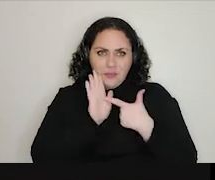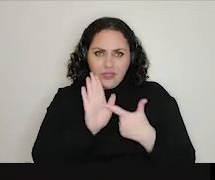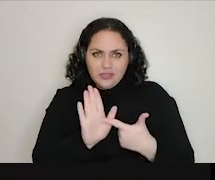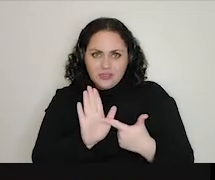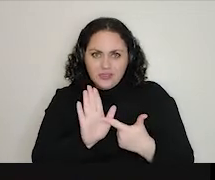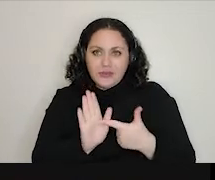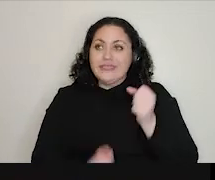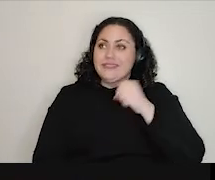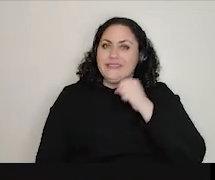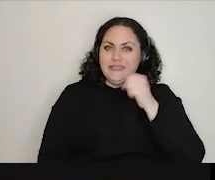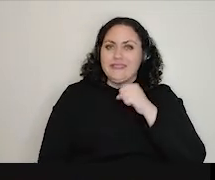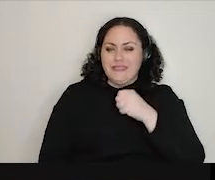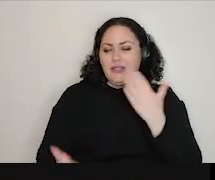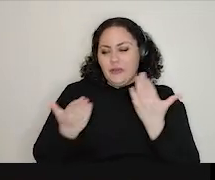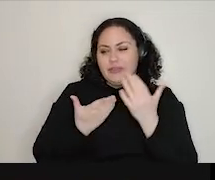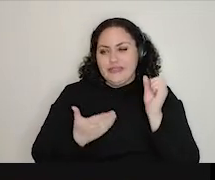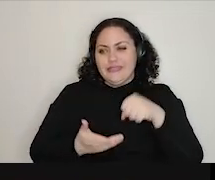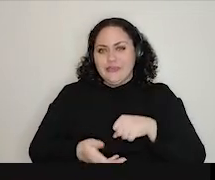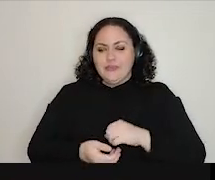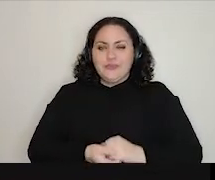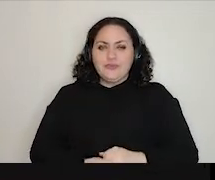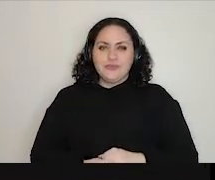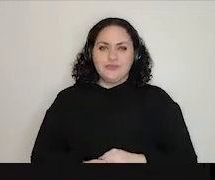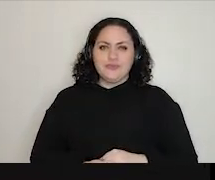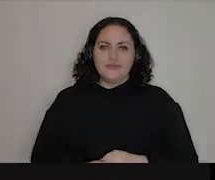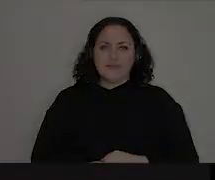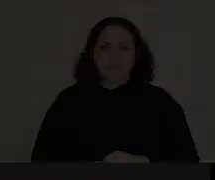Apareceu? Agora tá aparecendo. Tá.